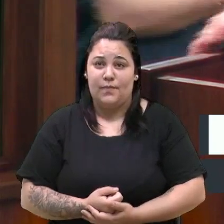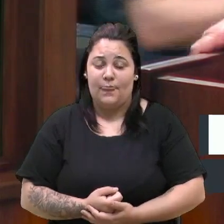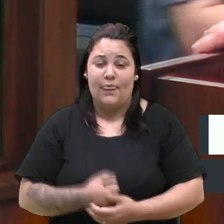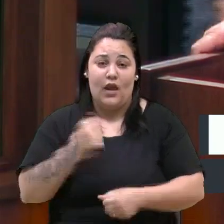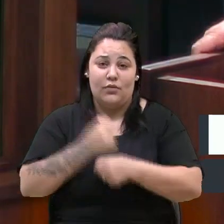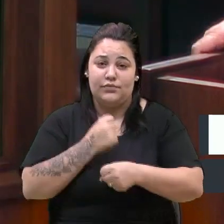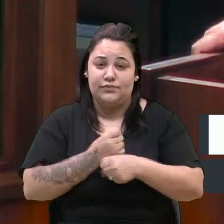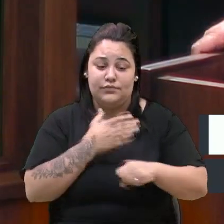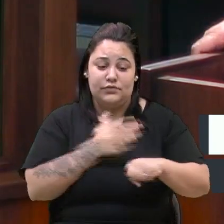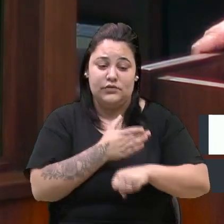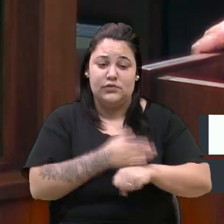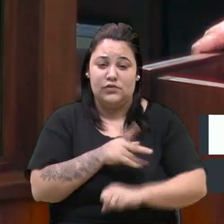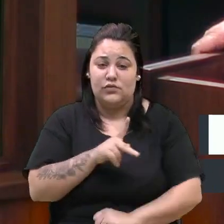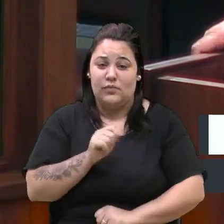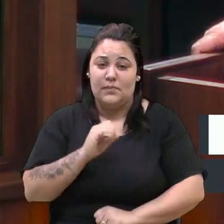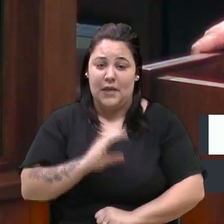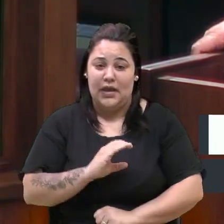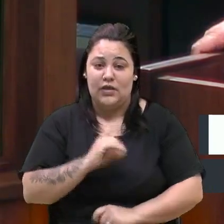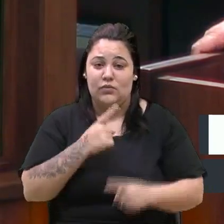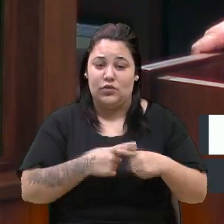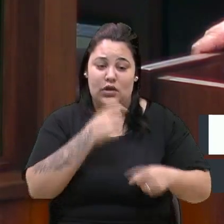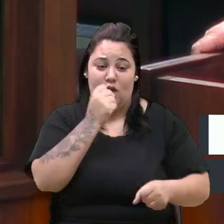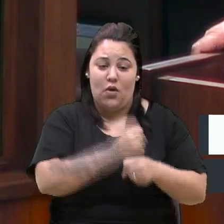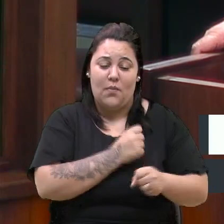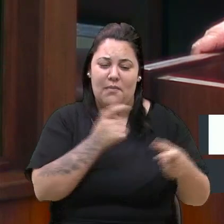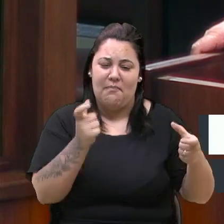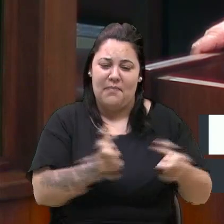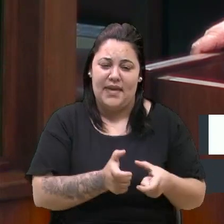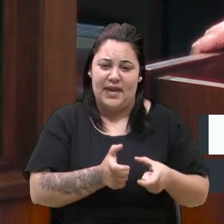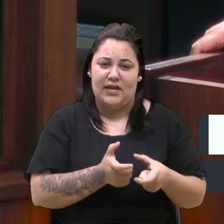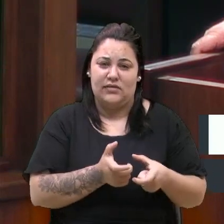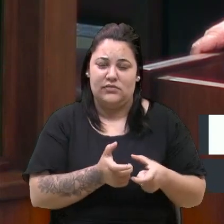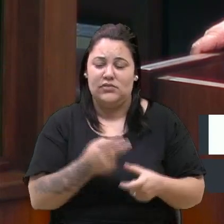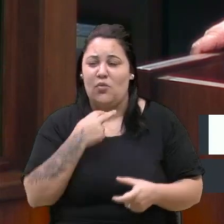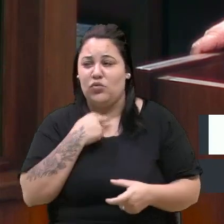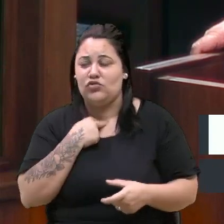obra pequena. É uma obra pequena. Não dava